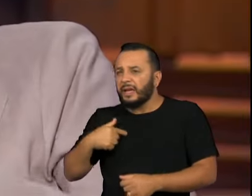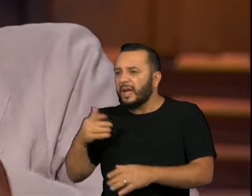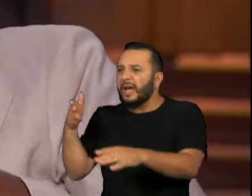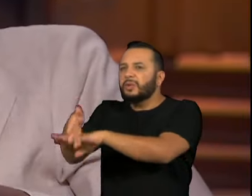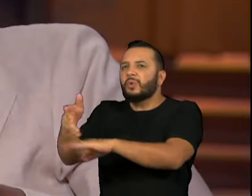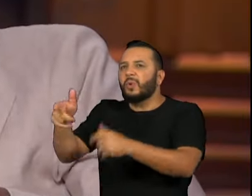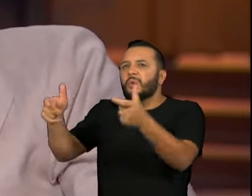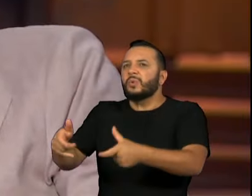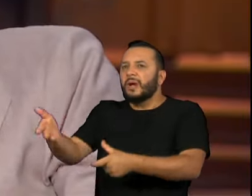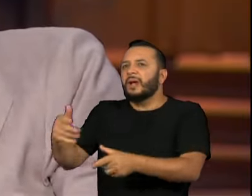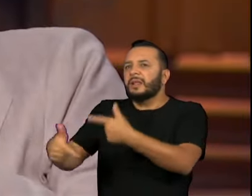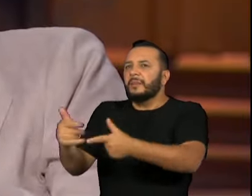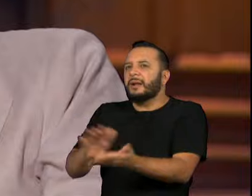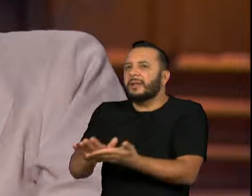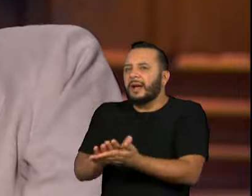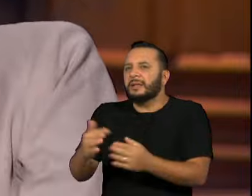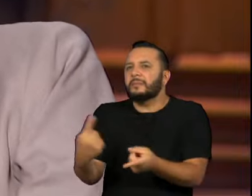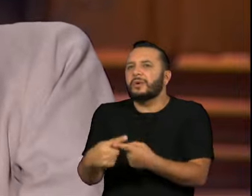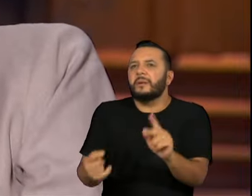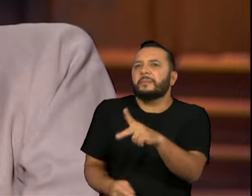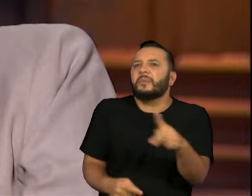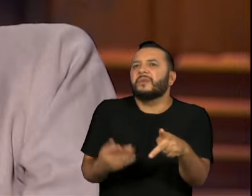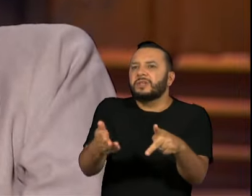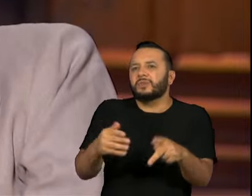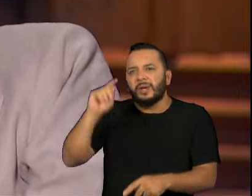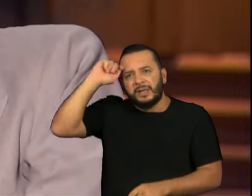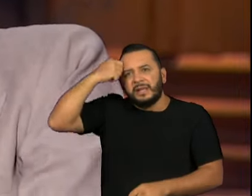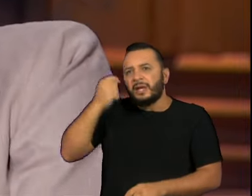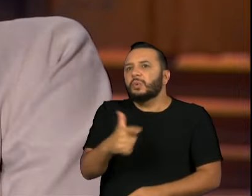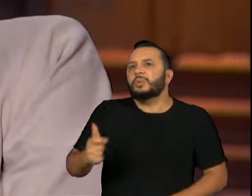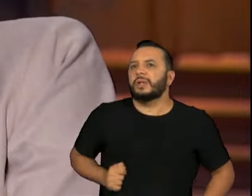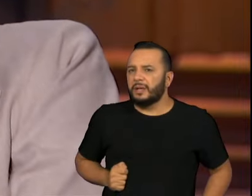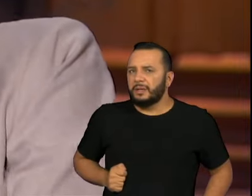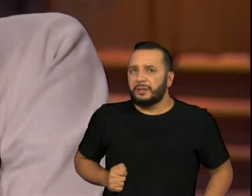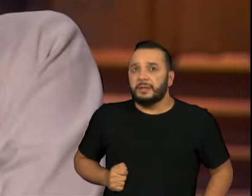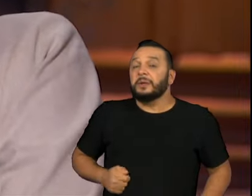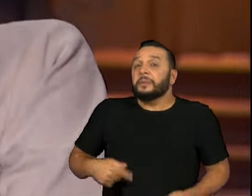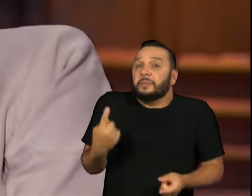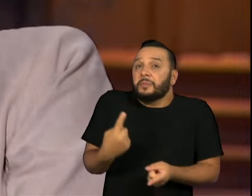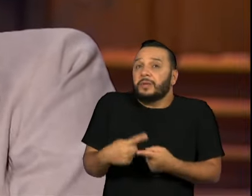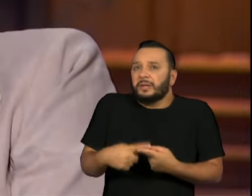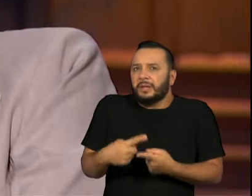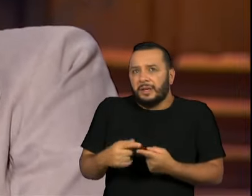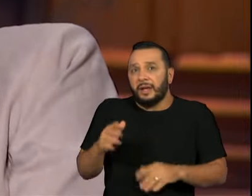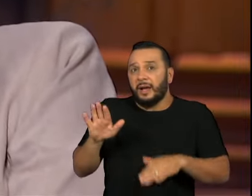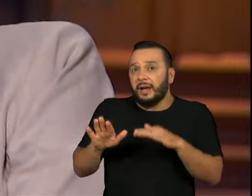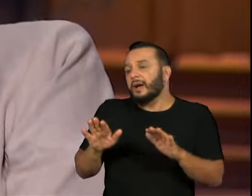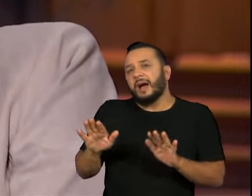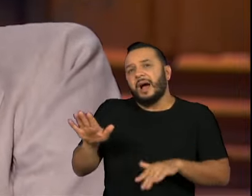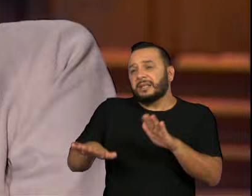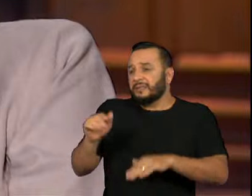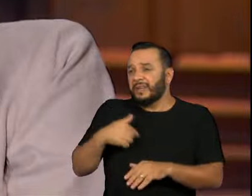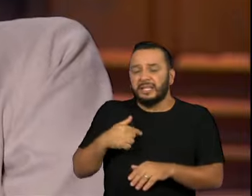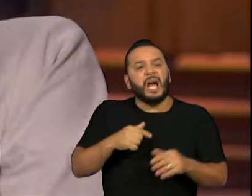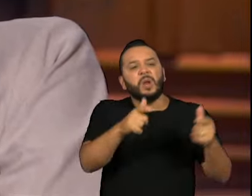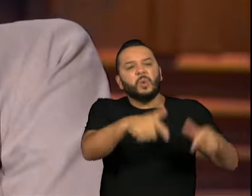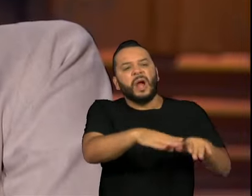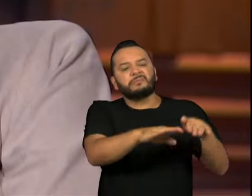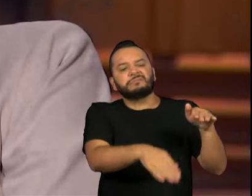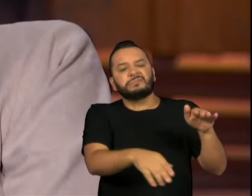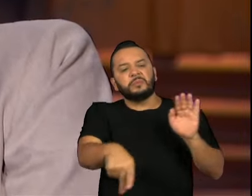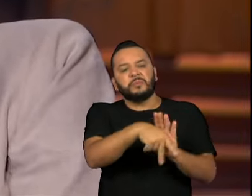professor negro é importante começar de naturalizar os lugares Não começa achar que aquele lugar é o lugar das pessoas negras e não que elas